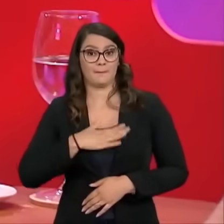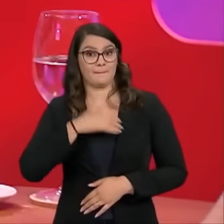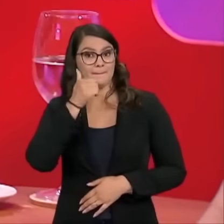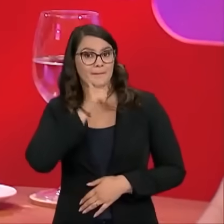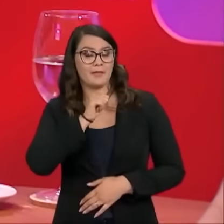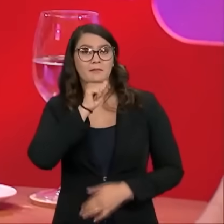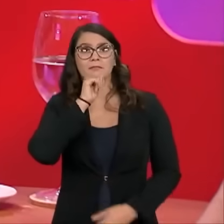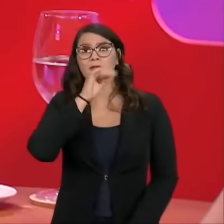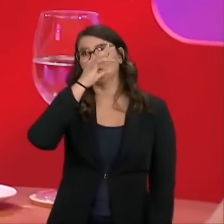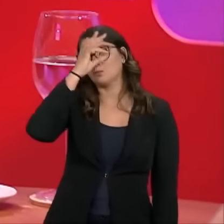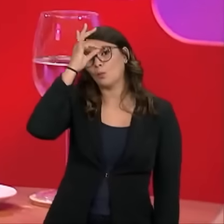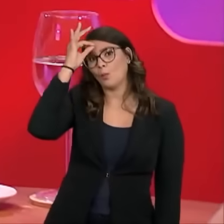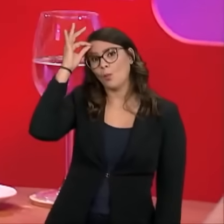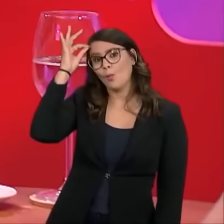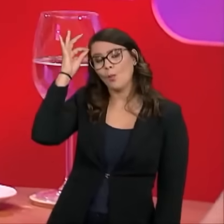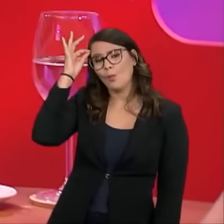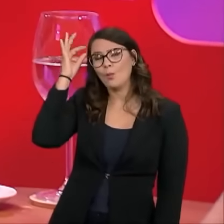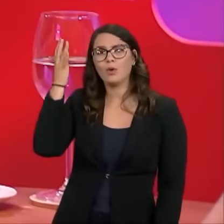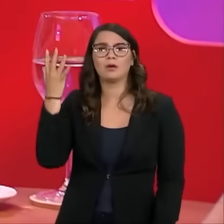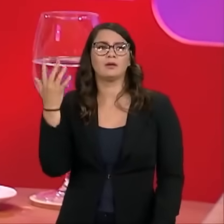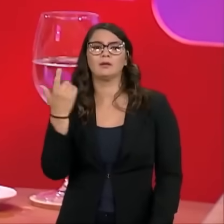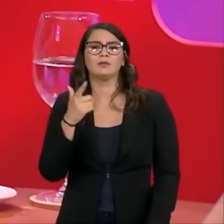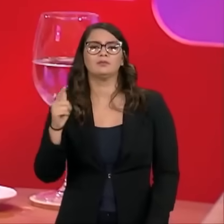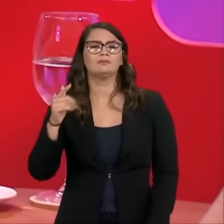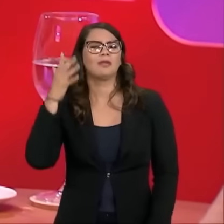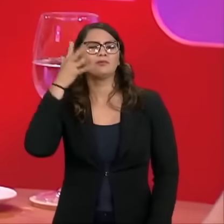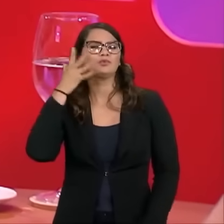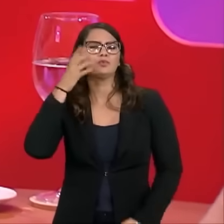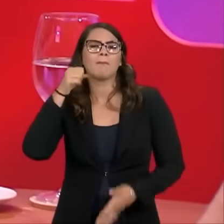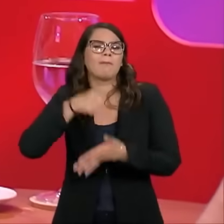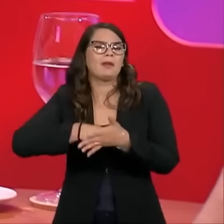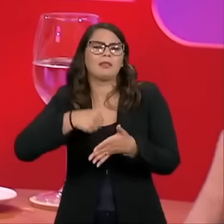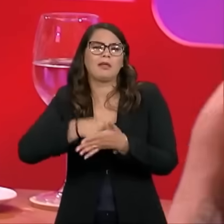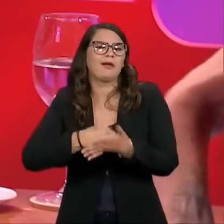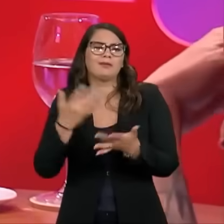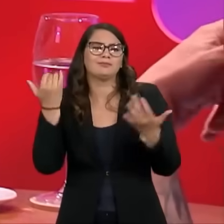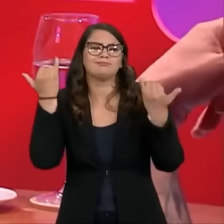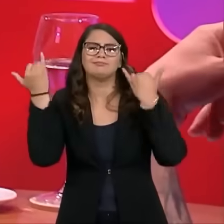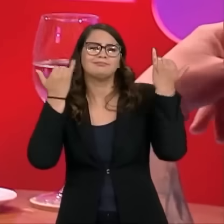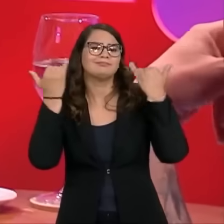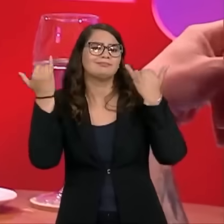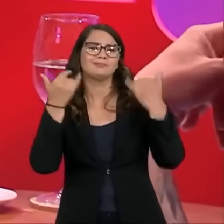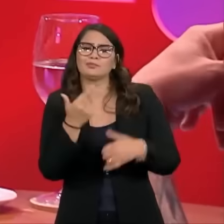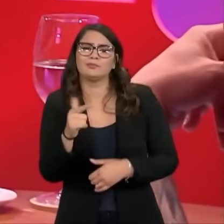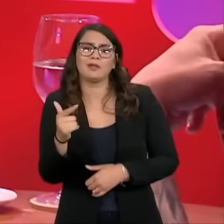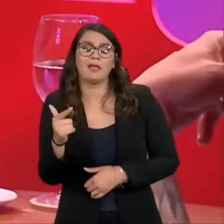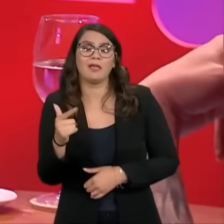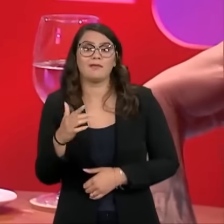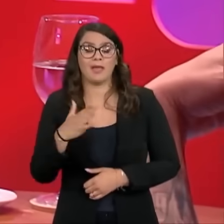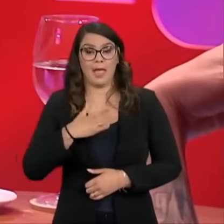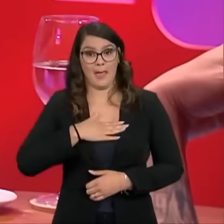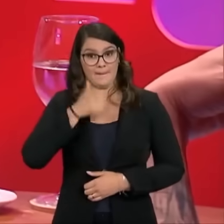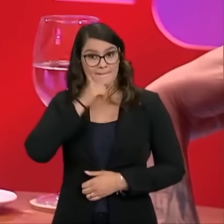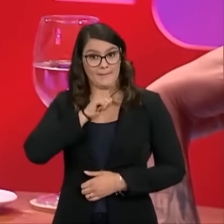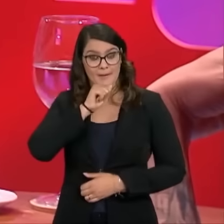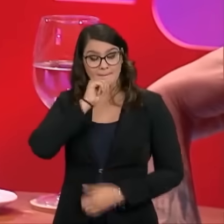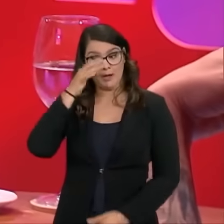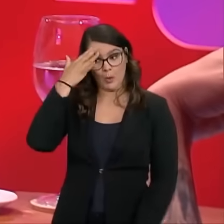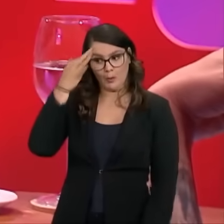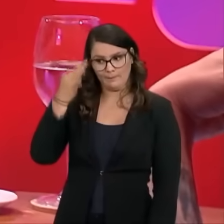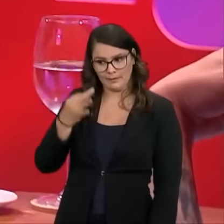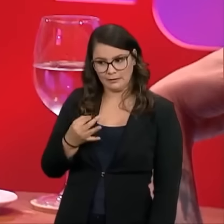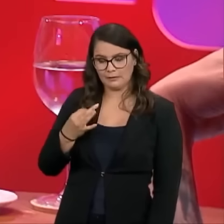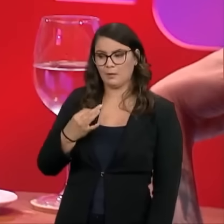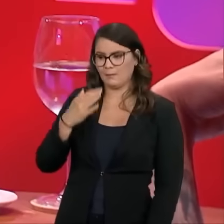ingenuidade na sua não não teve acesso a um discurso militante ativista não foi lá ela só compreendeu que para crer